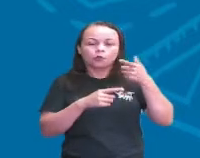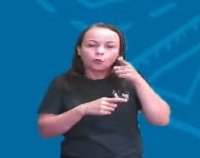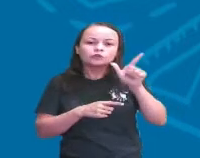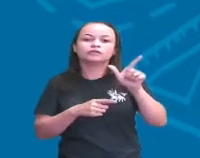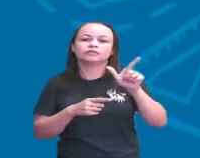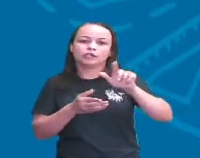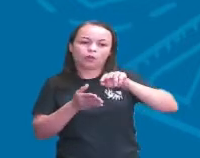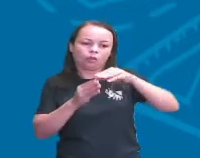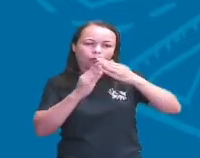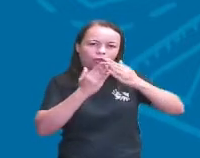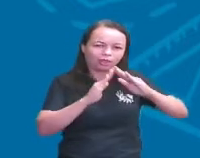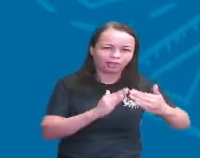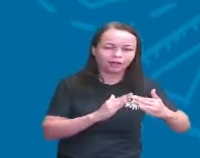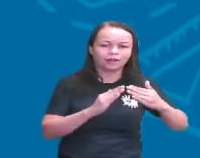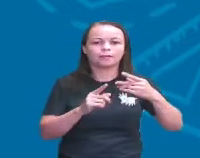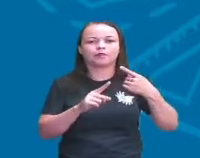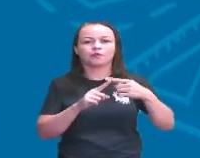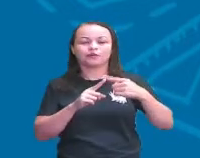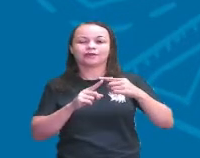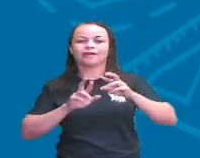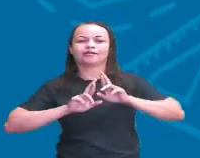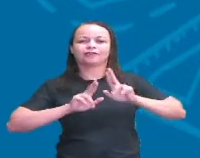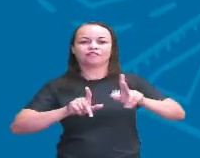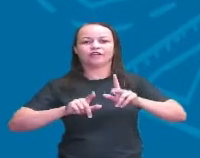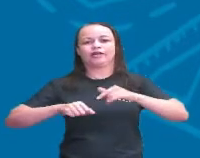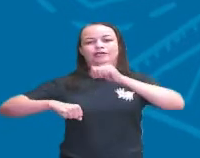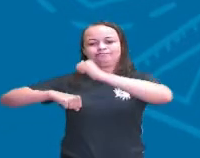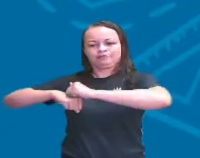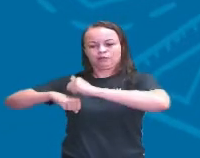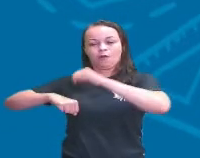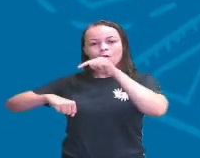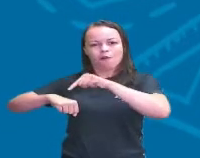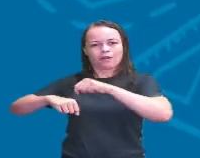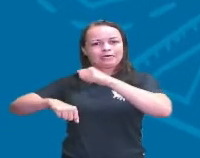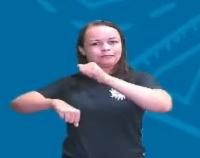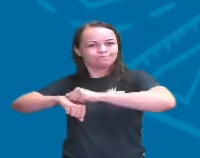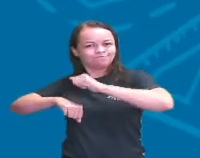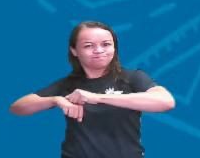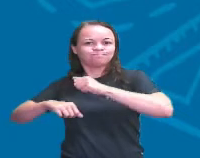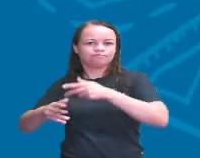deles é diferente da concreto. Então, para